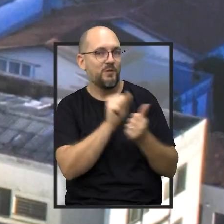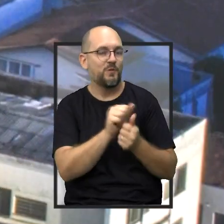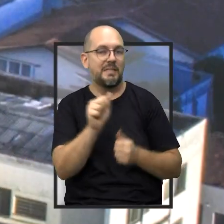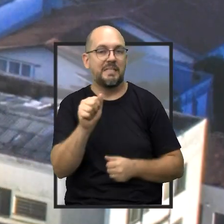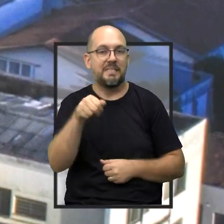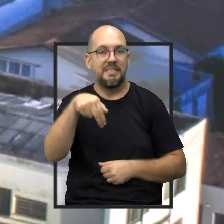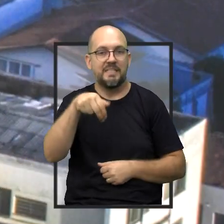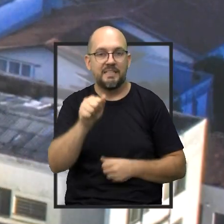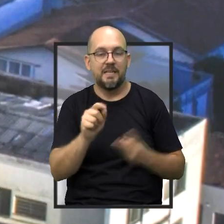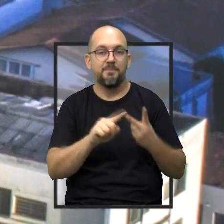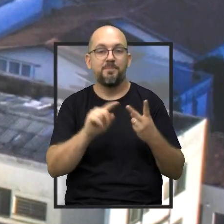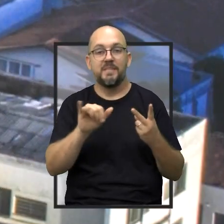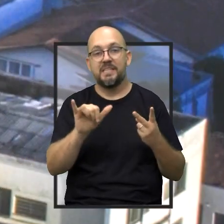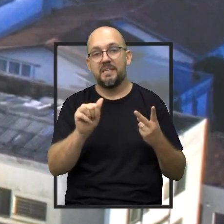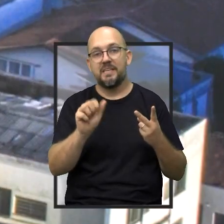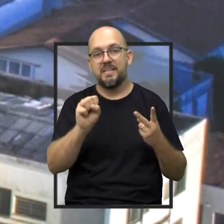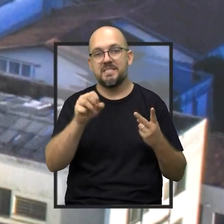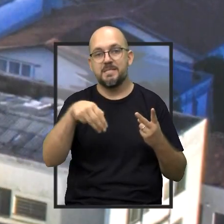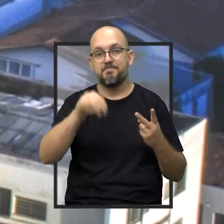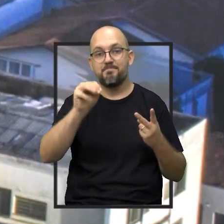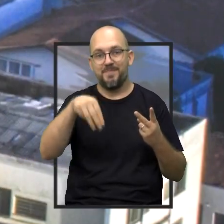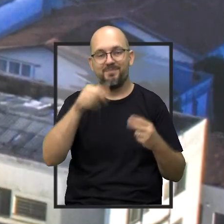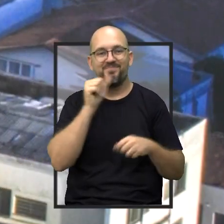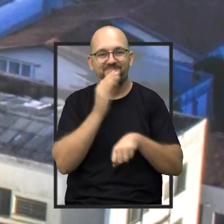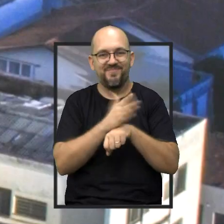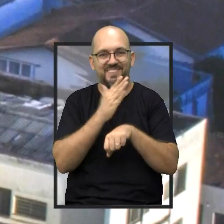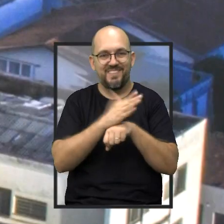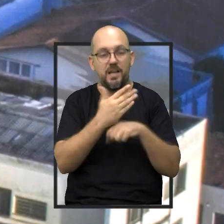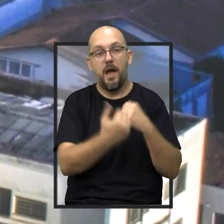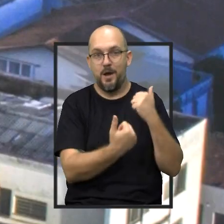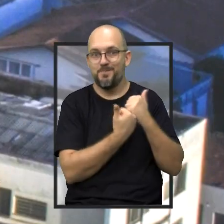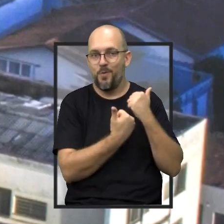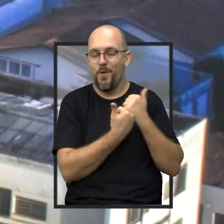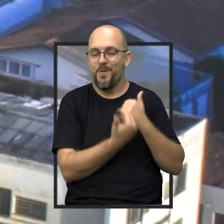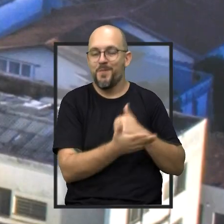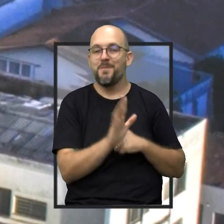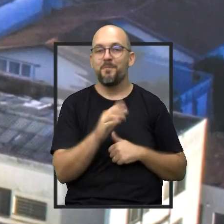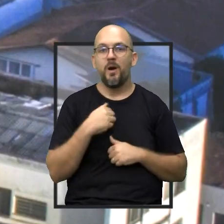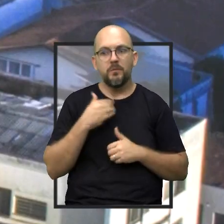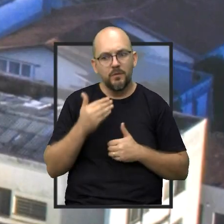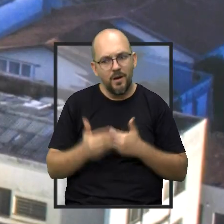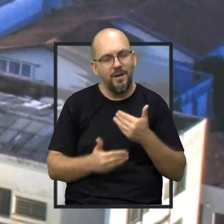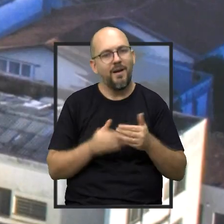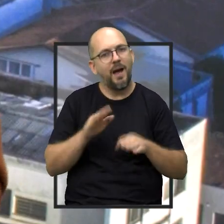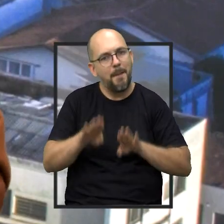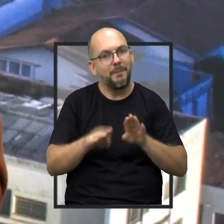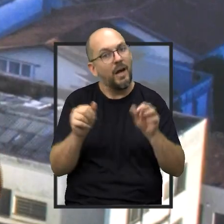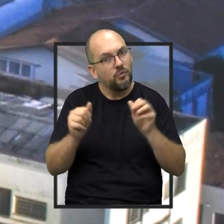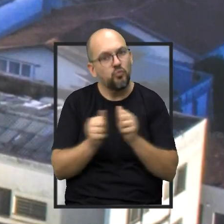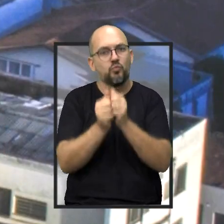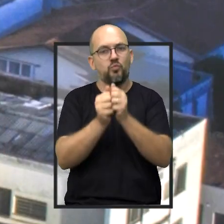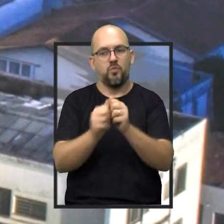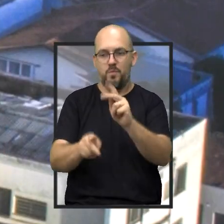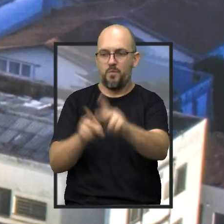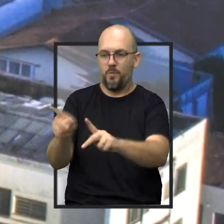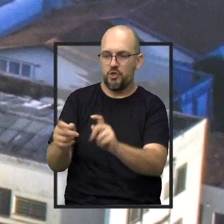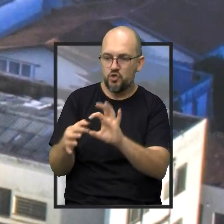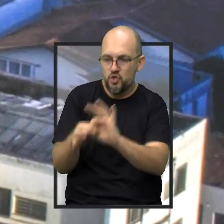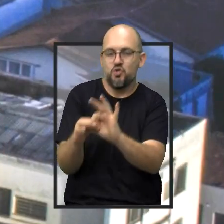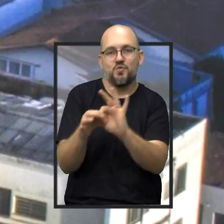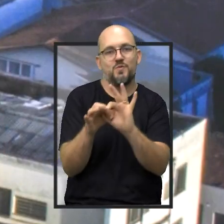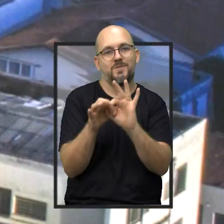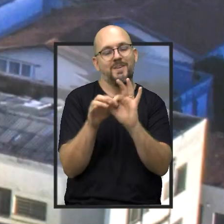da Ana, da Yasmin agora, nossa estagiária. E eu falo que a gente caminha junto, a gente tem que caminhar junto com a